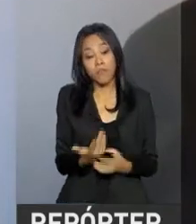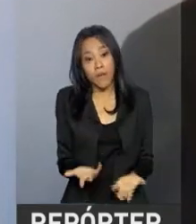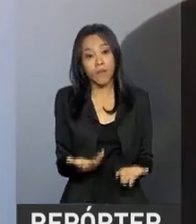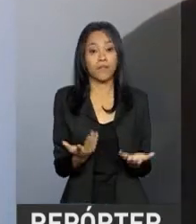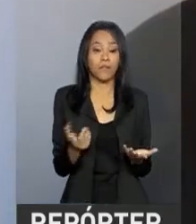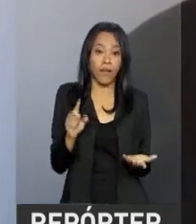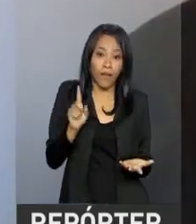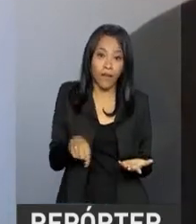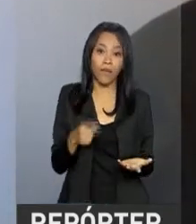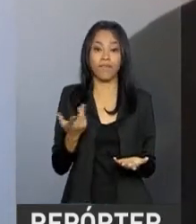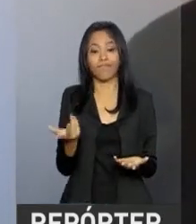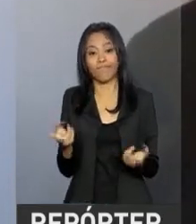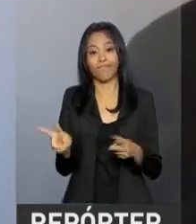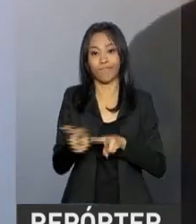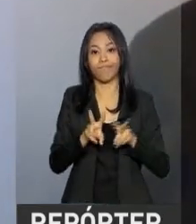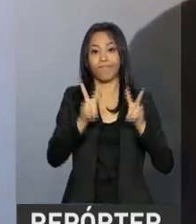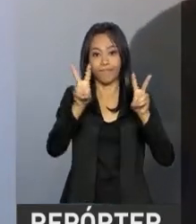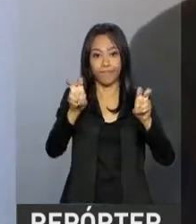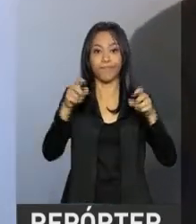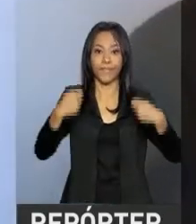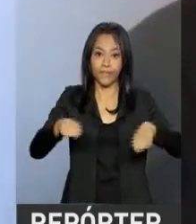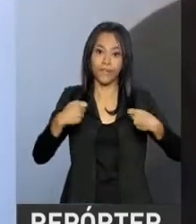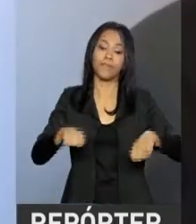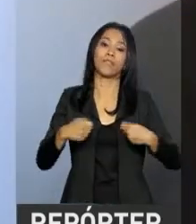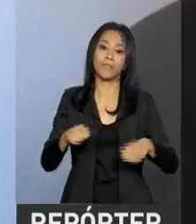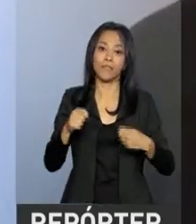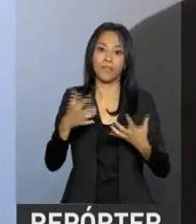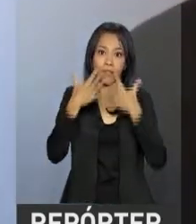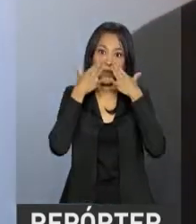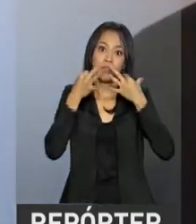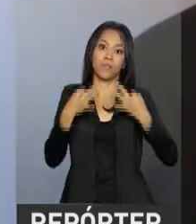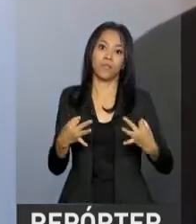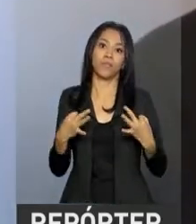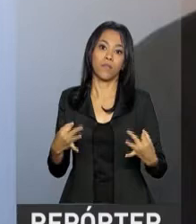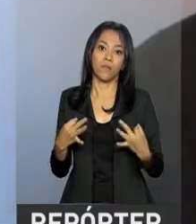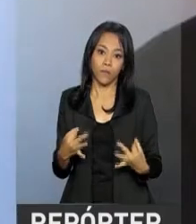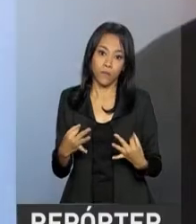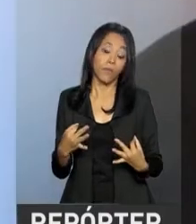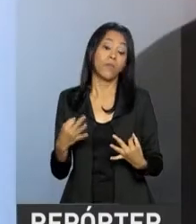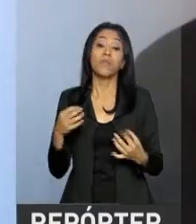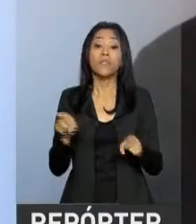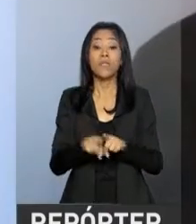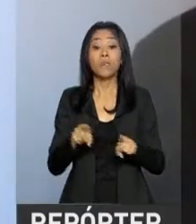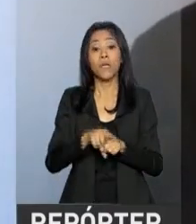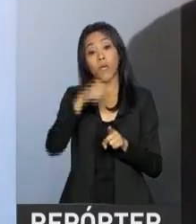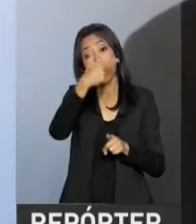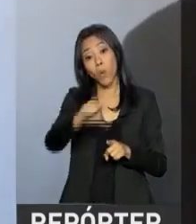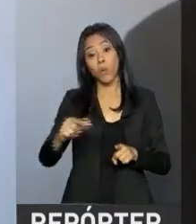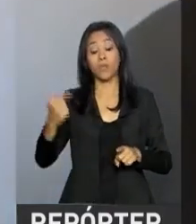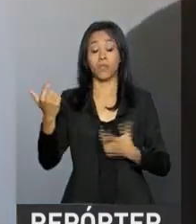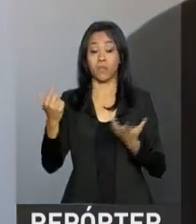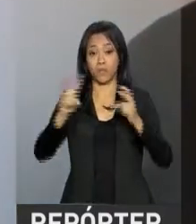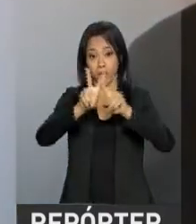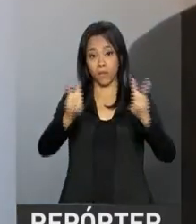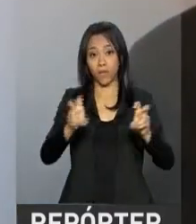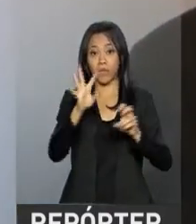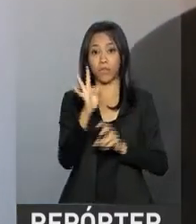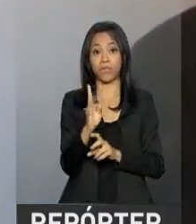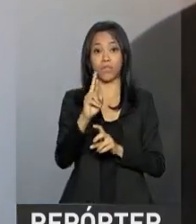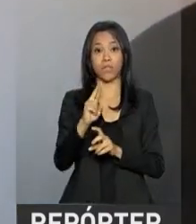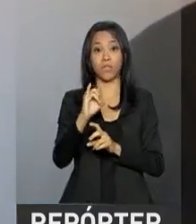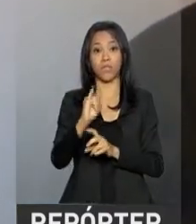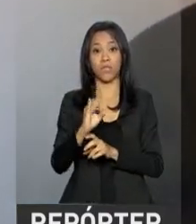é uma das questões que tem que se olhar. E existe também questões tributárias, quer dizer, existe